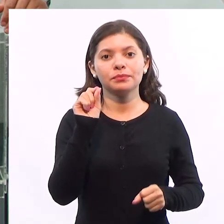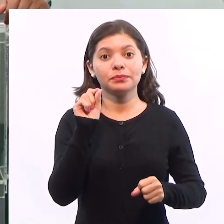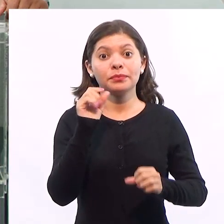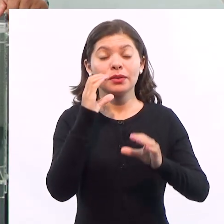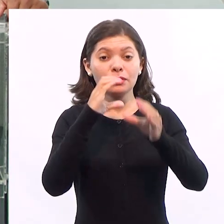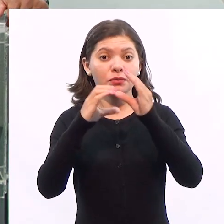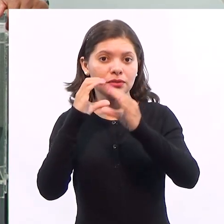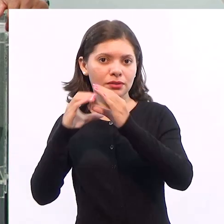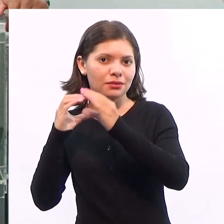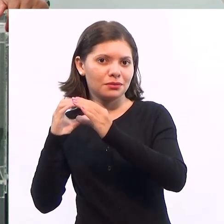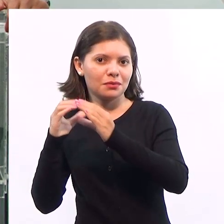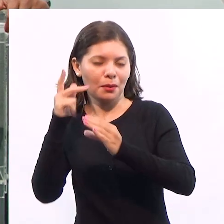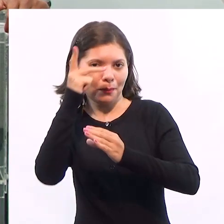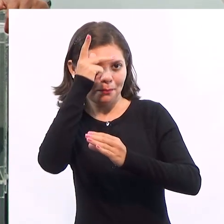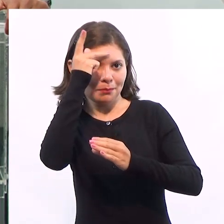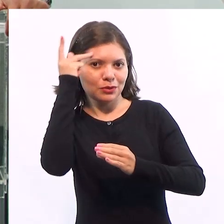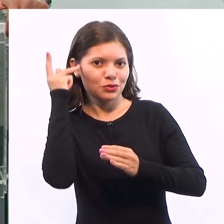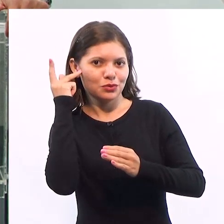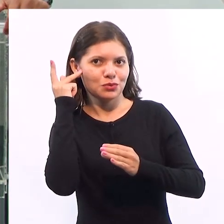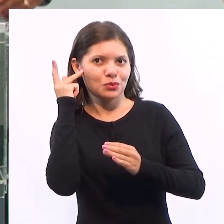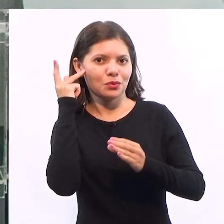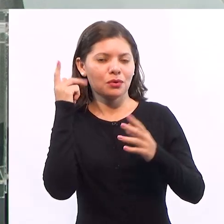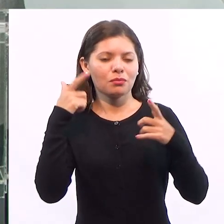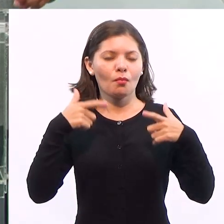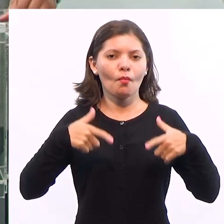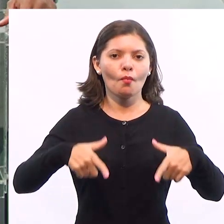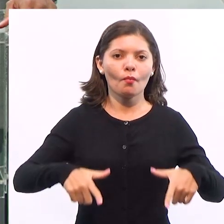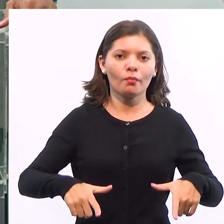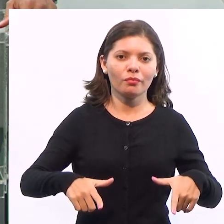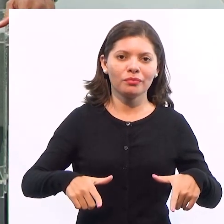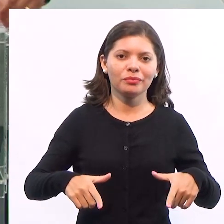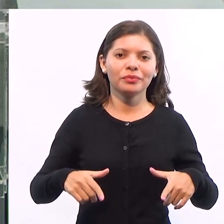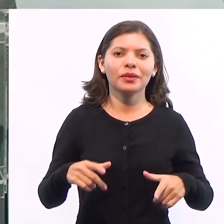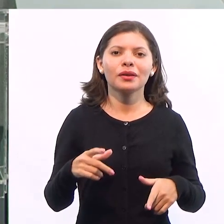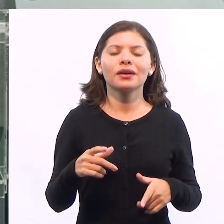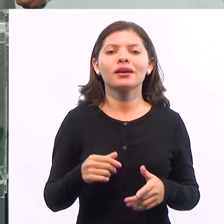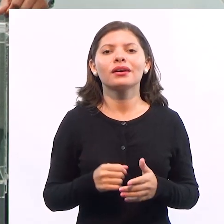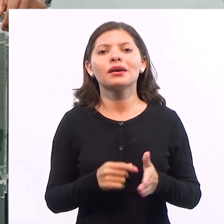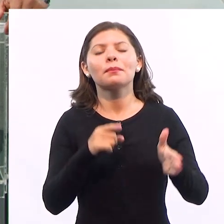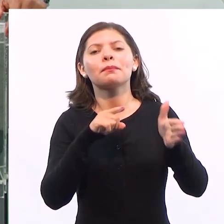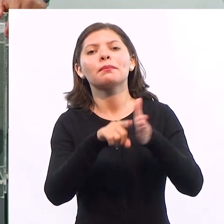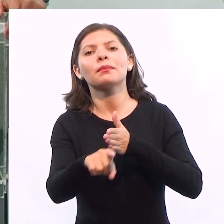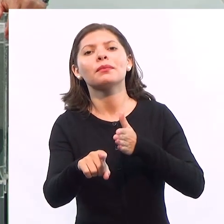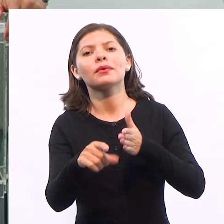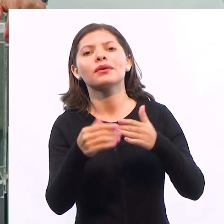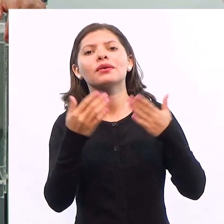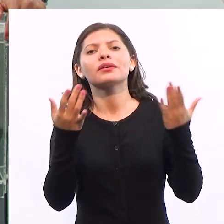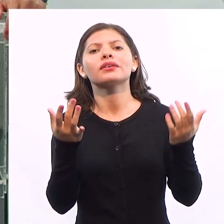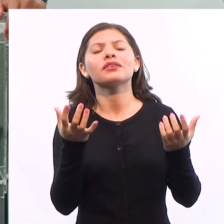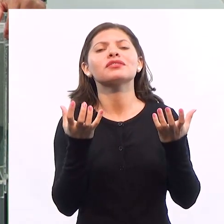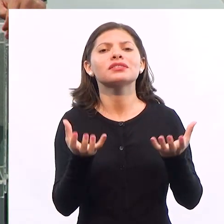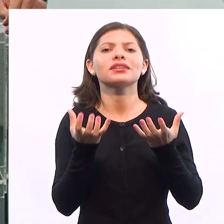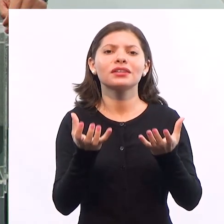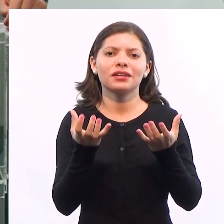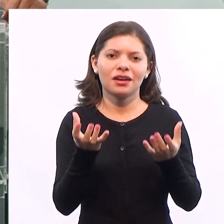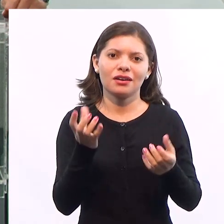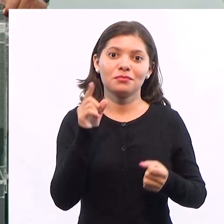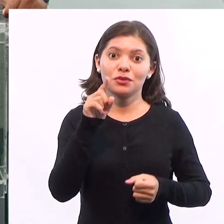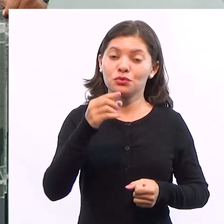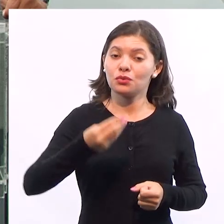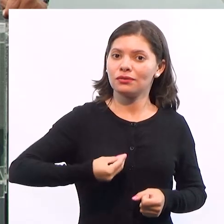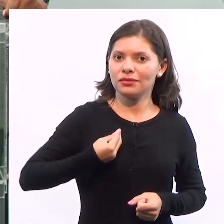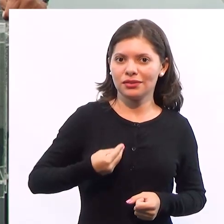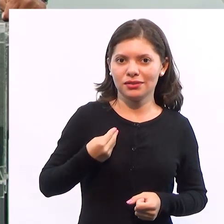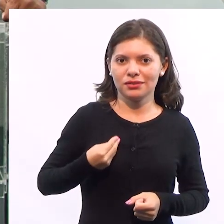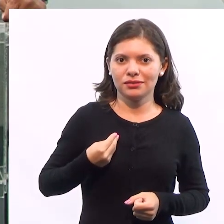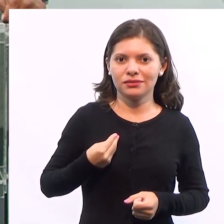espera? Né? Se você estiver conversando com uma pessoa prudente, uma pessoa imparcial, ela vai perguntar, qual o resultado que você quer para a